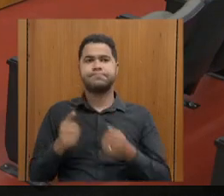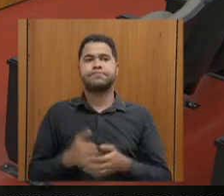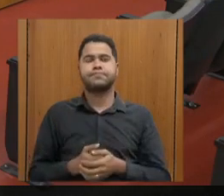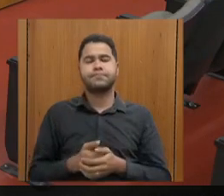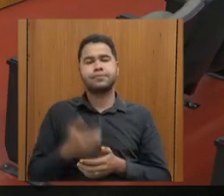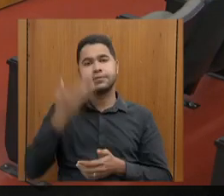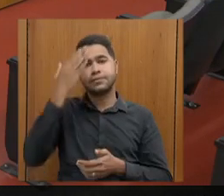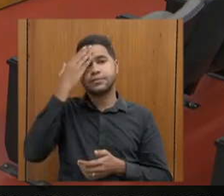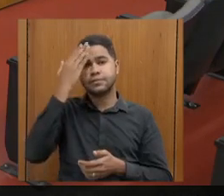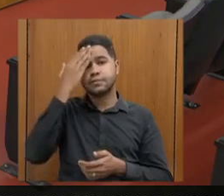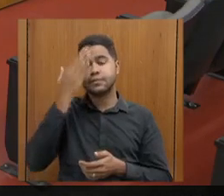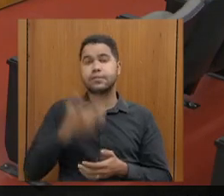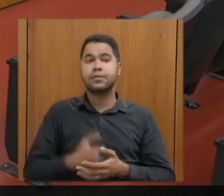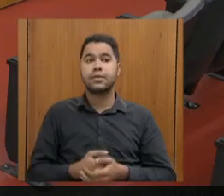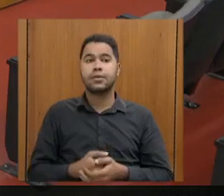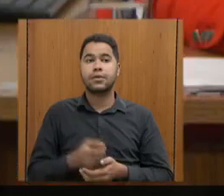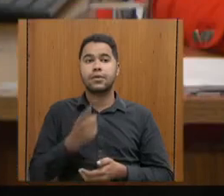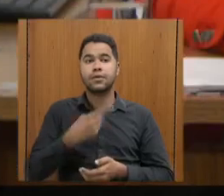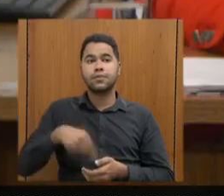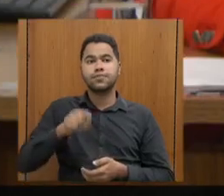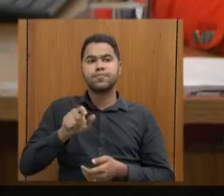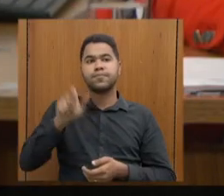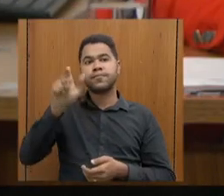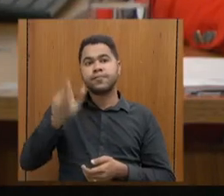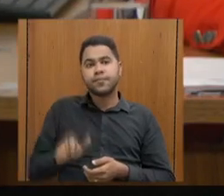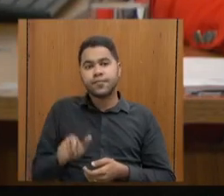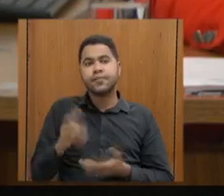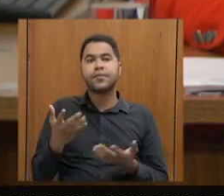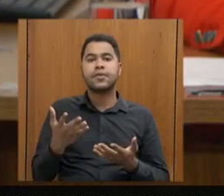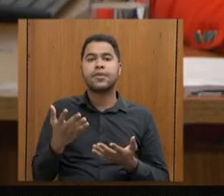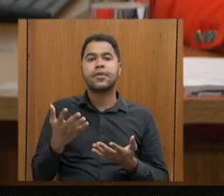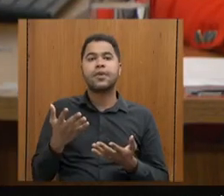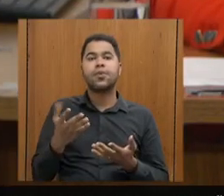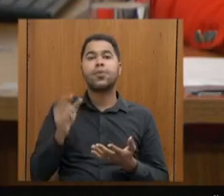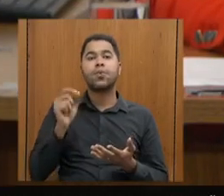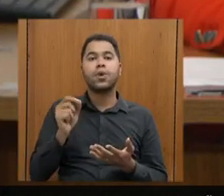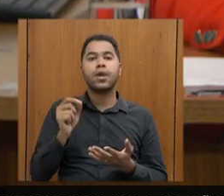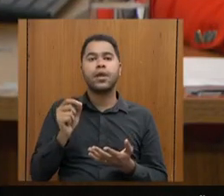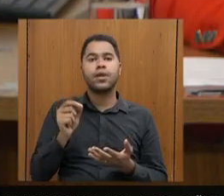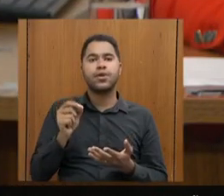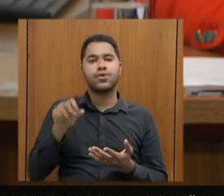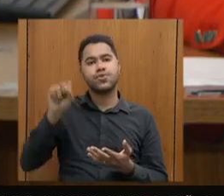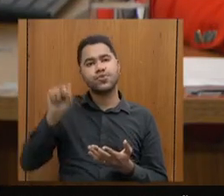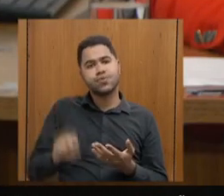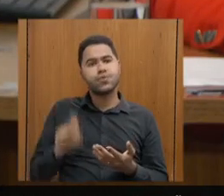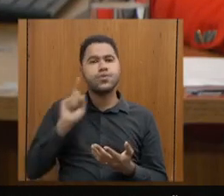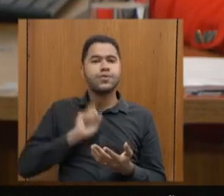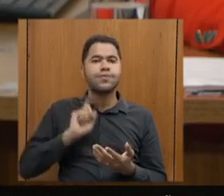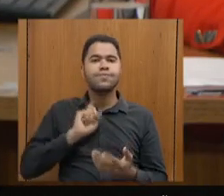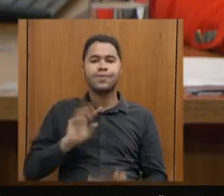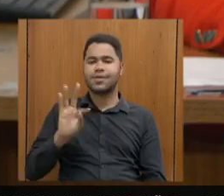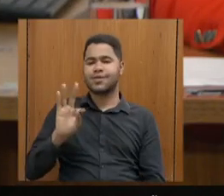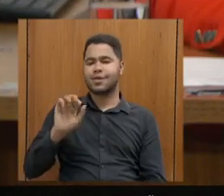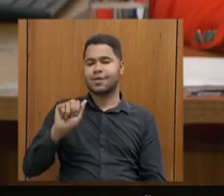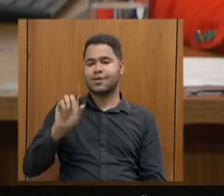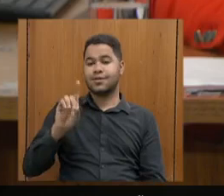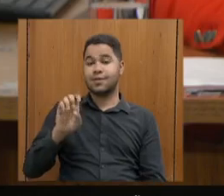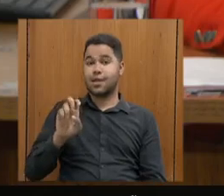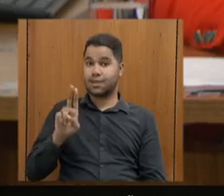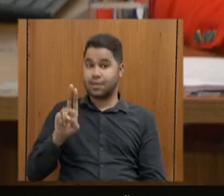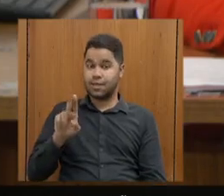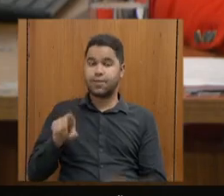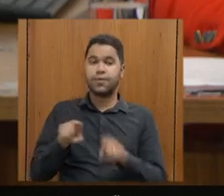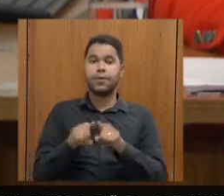sabe que tenho aqui um uma pessoa do Sul de Minas na nossa Diretoria da que o Tadeu é temos